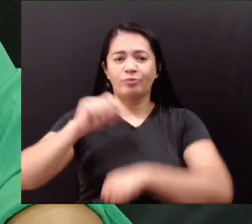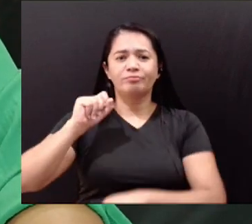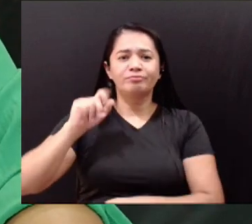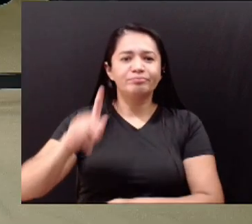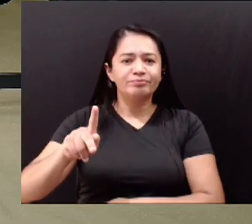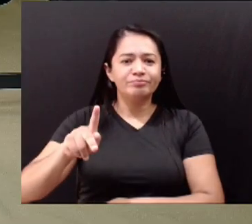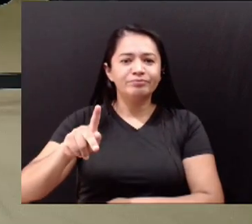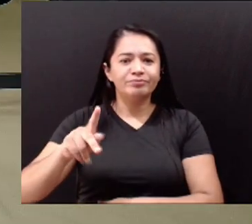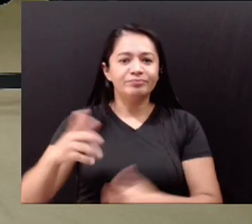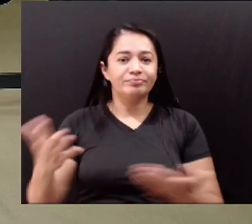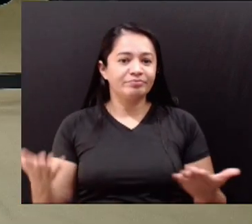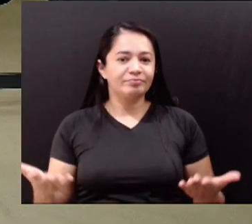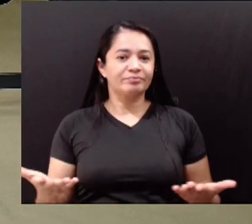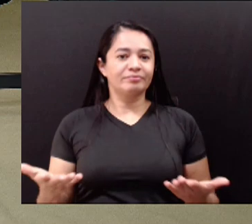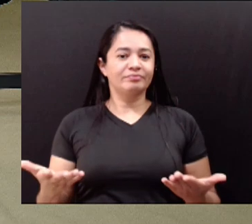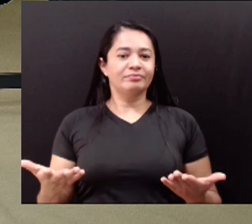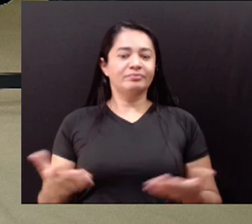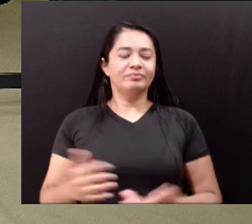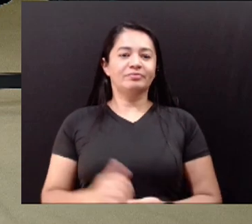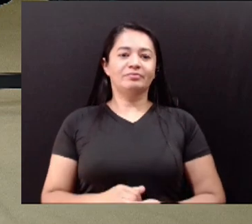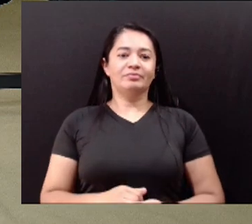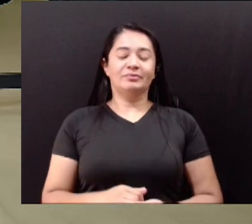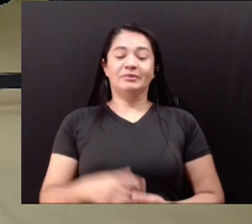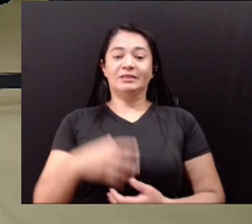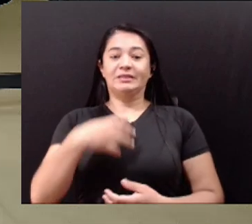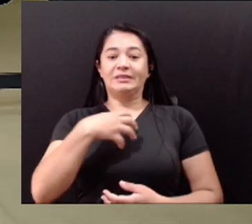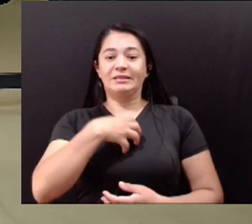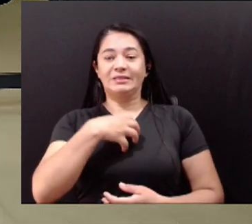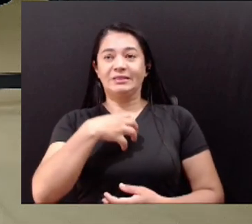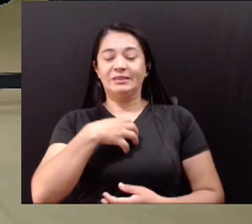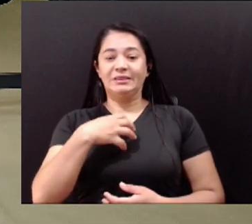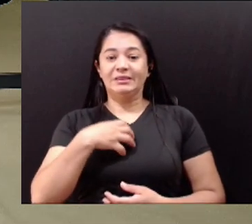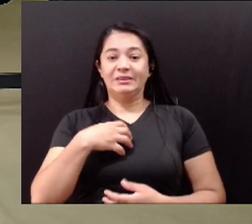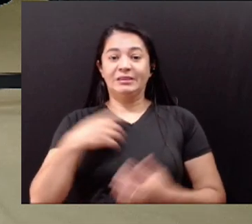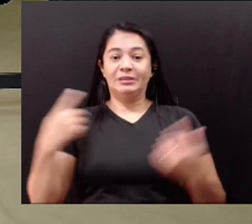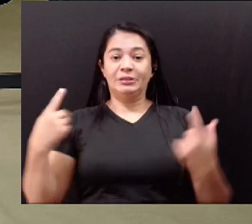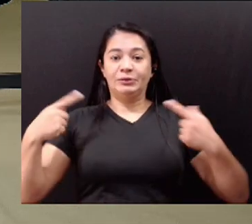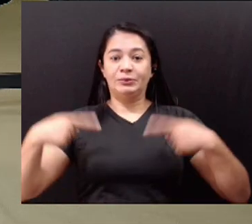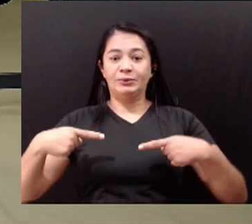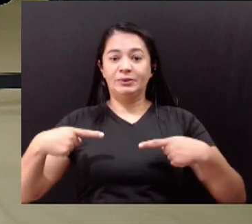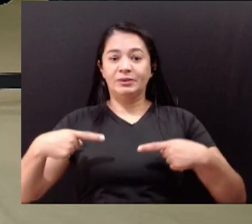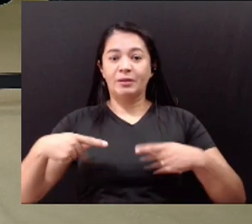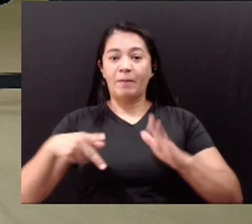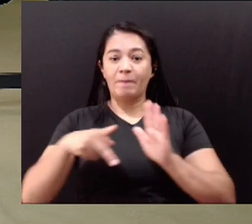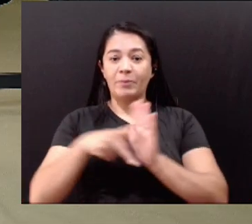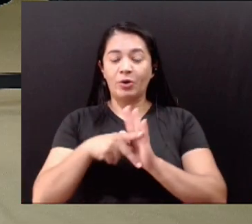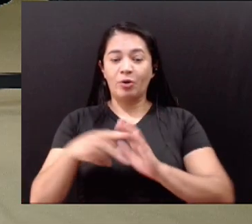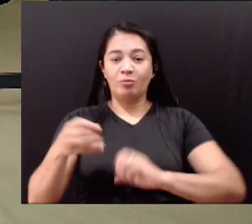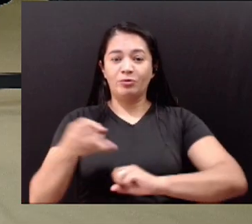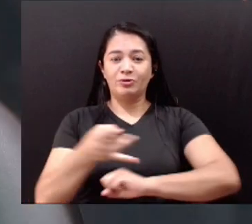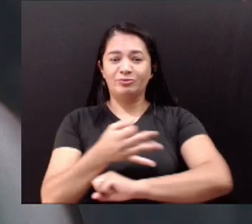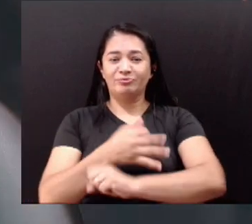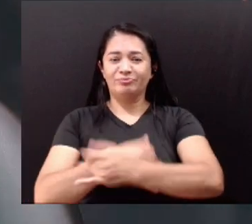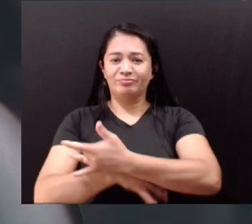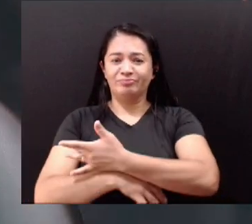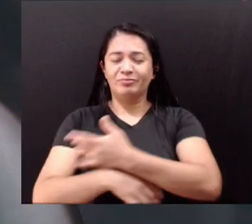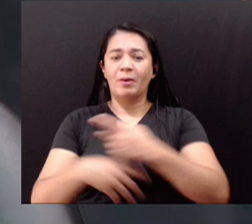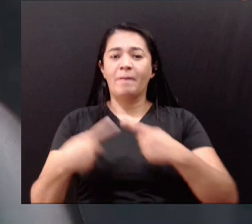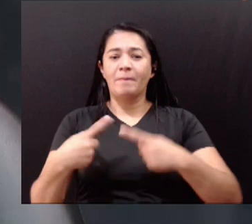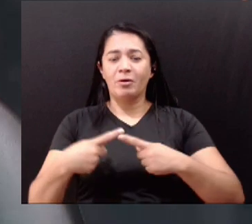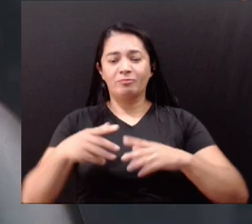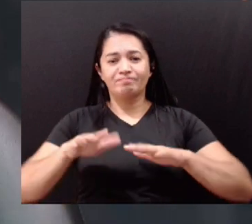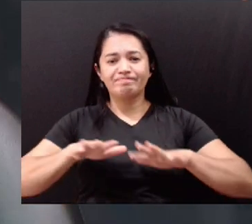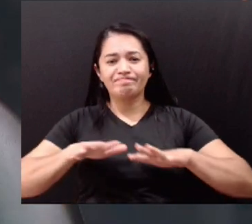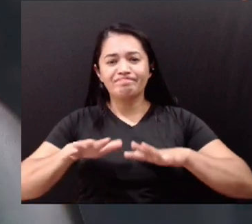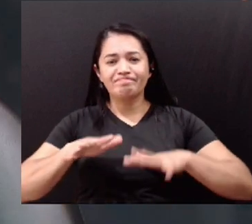Lívia? Sintomas e os desafios da emoção, porque isso mexe com a gente, né? Sim, mexe